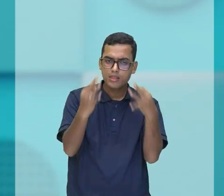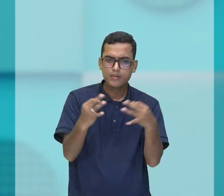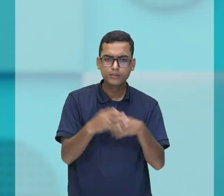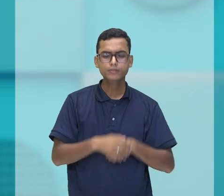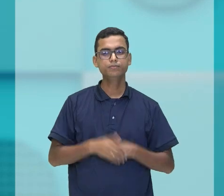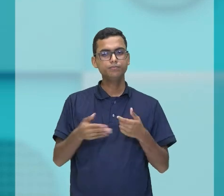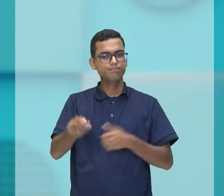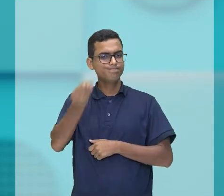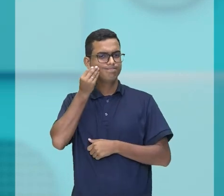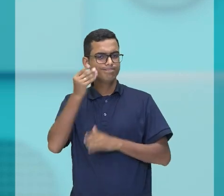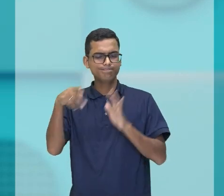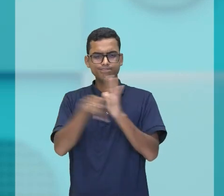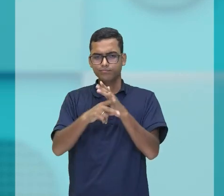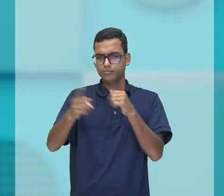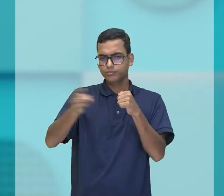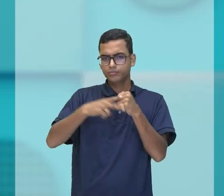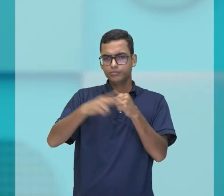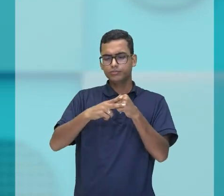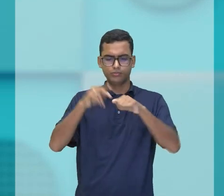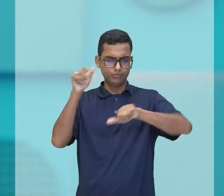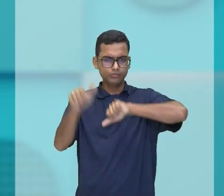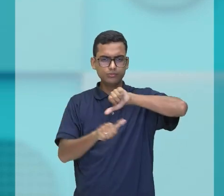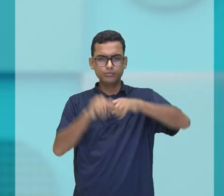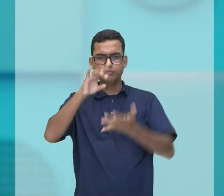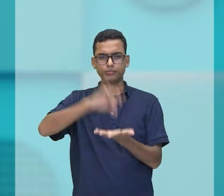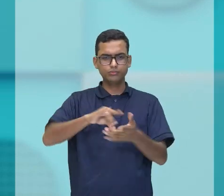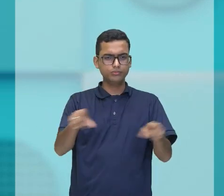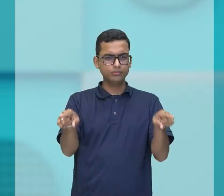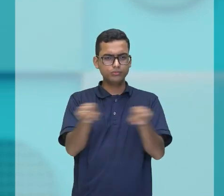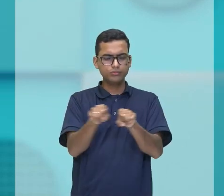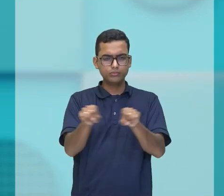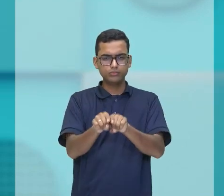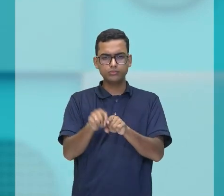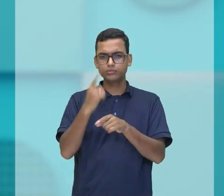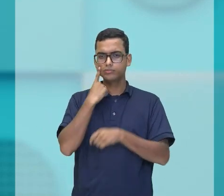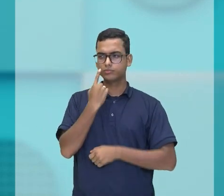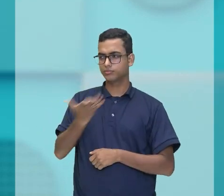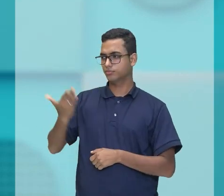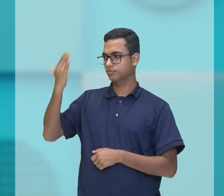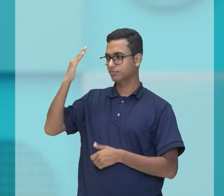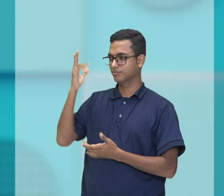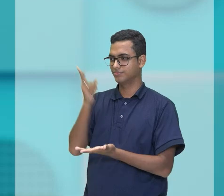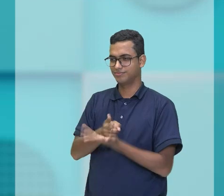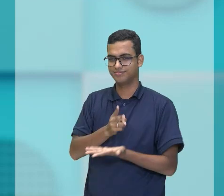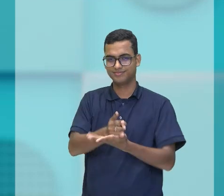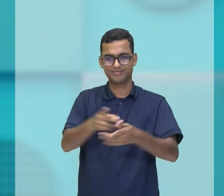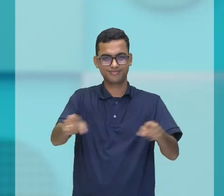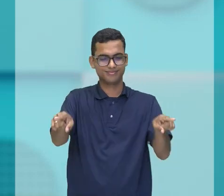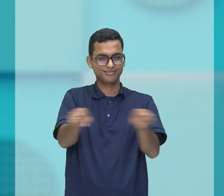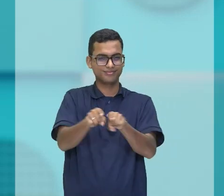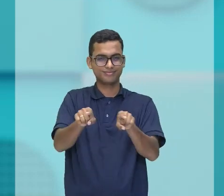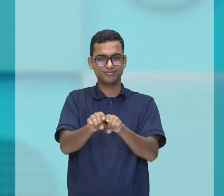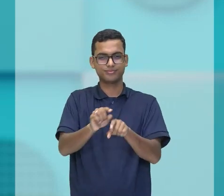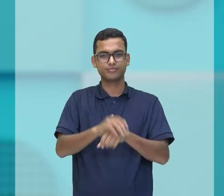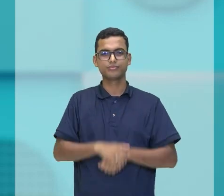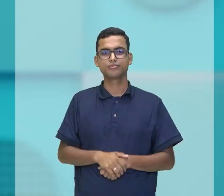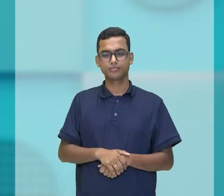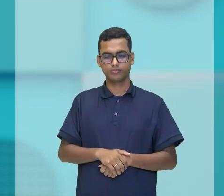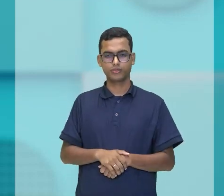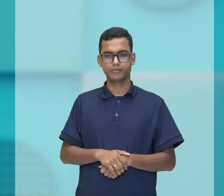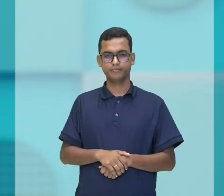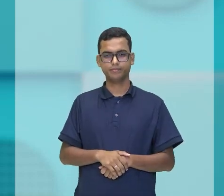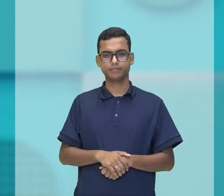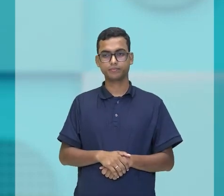nos verbos para poder transformar direitinho no past continuous, ou seja, para os verbos ficarem no gerúndio,